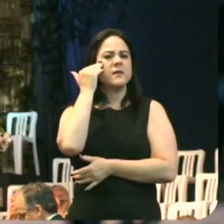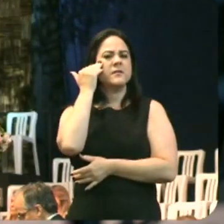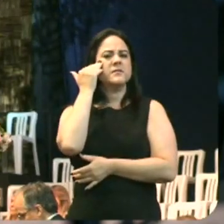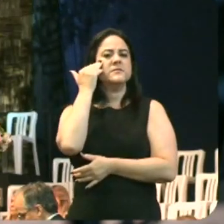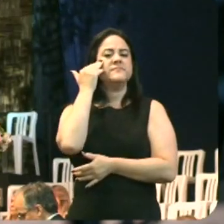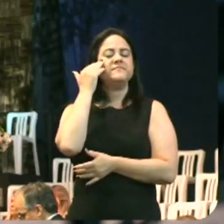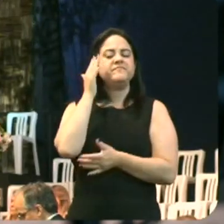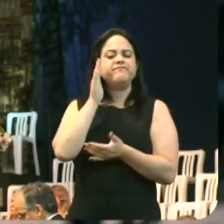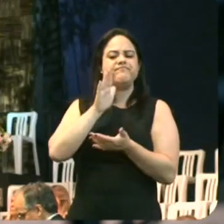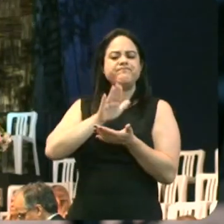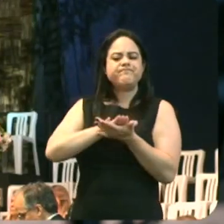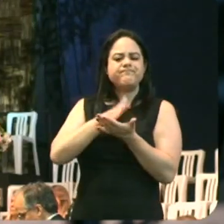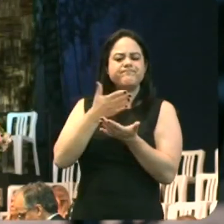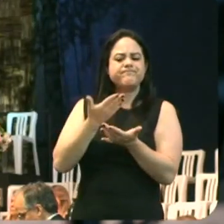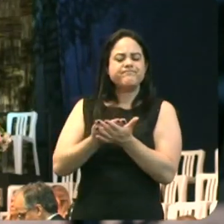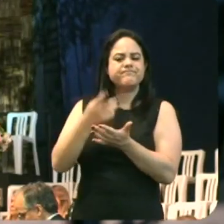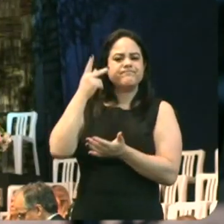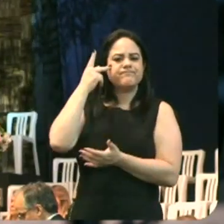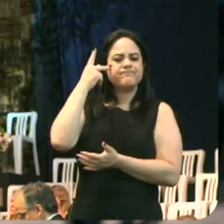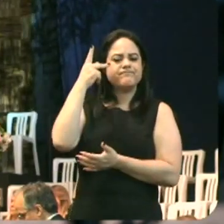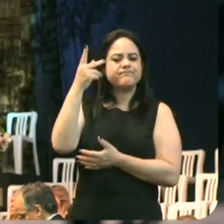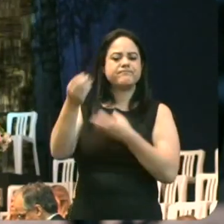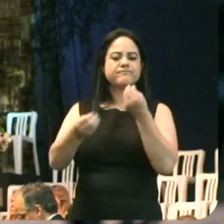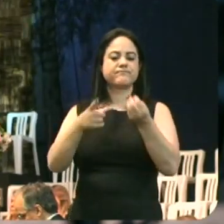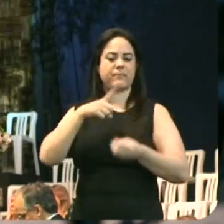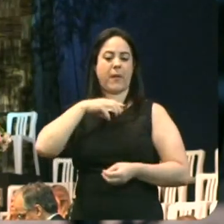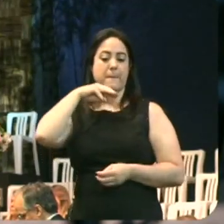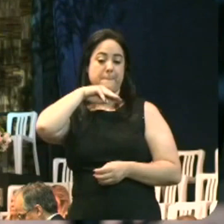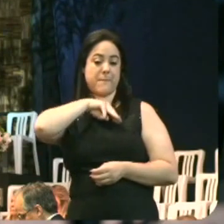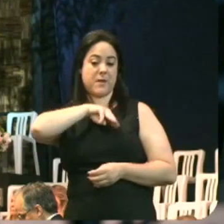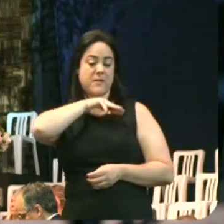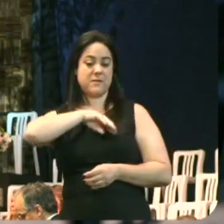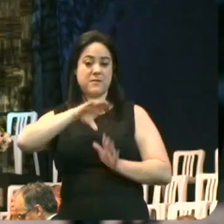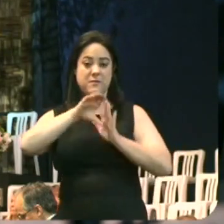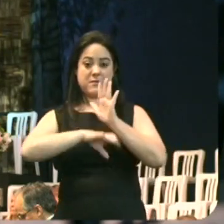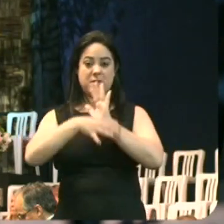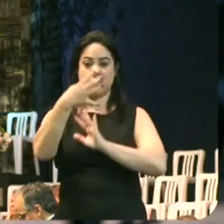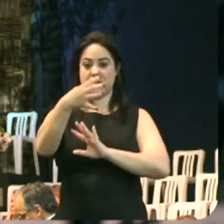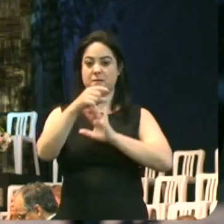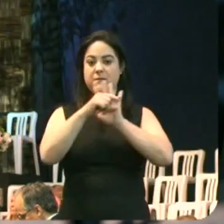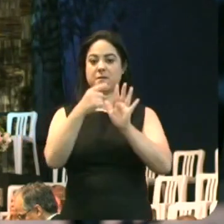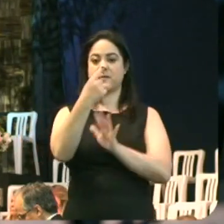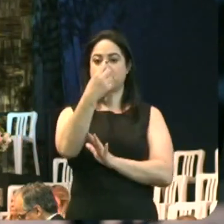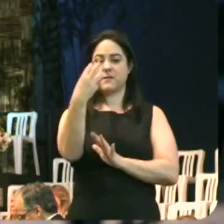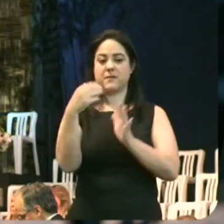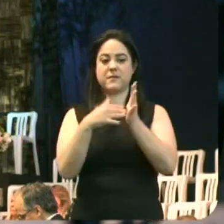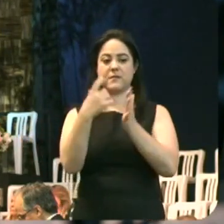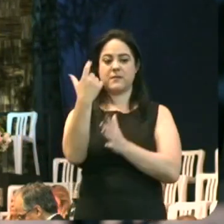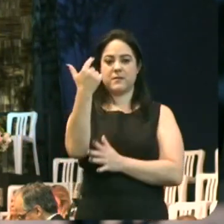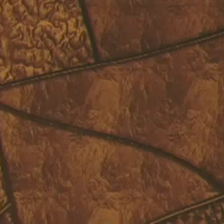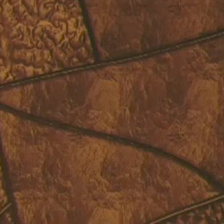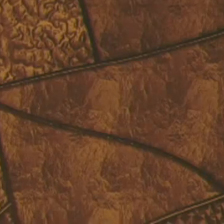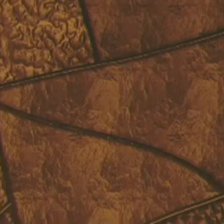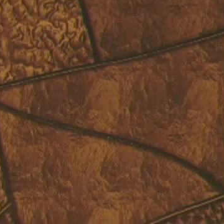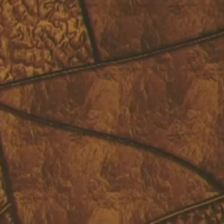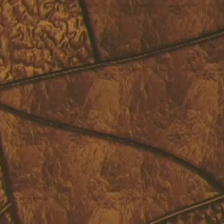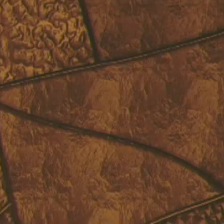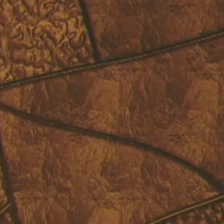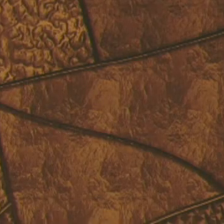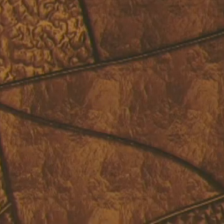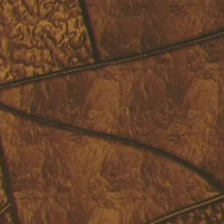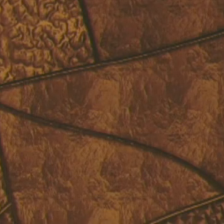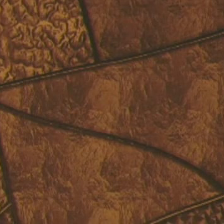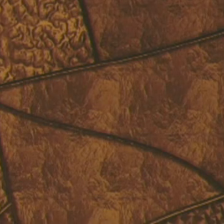essa profecia da maneira que está em Mateus 4, versículos 13 a 17, onde diz assim: